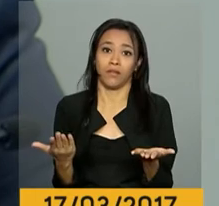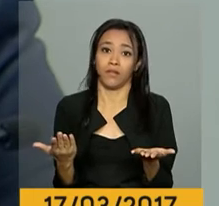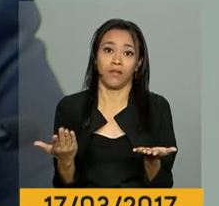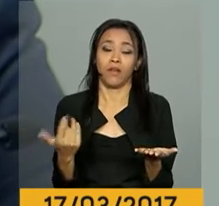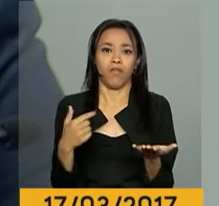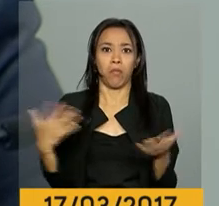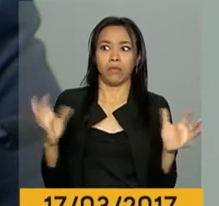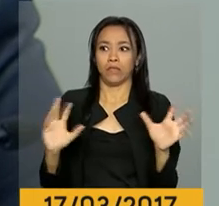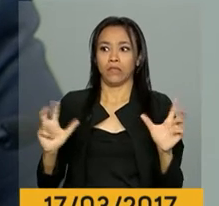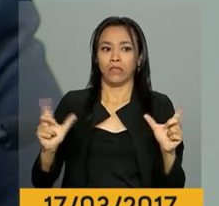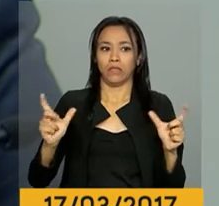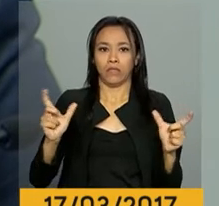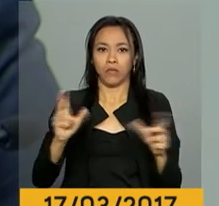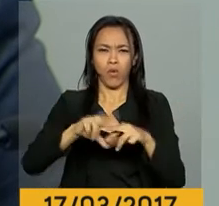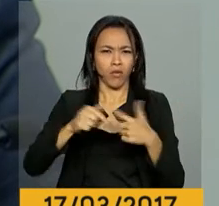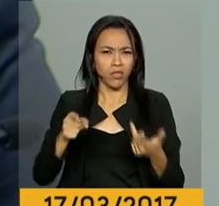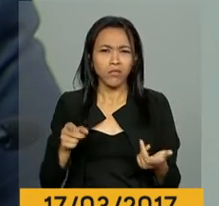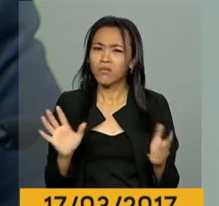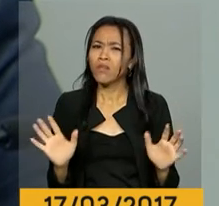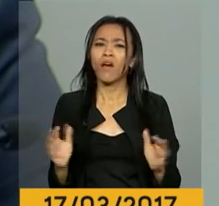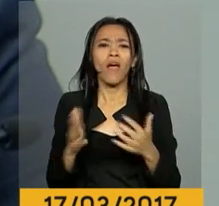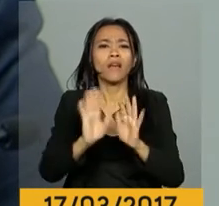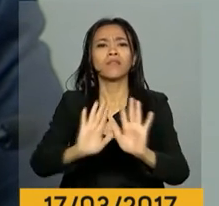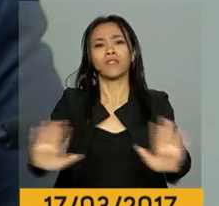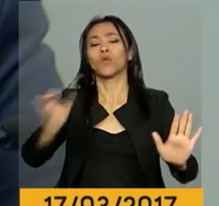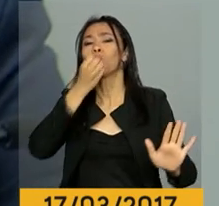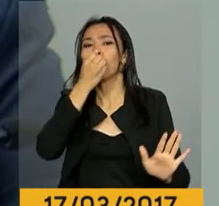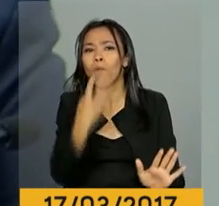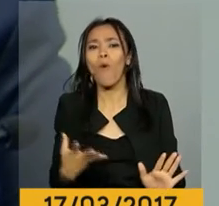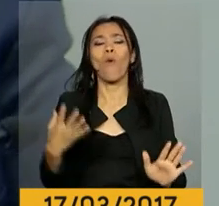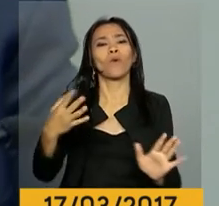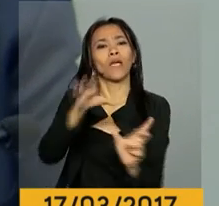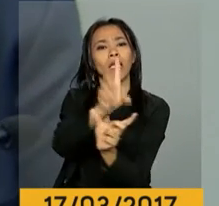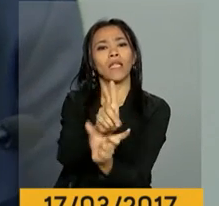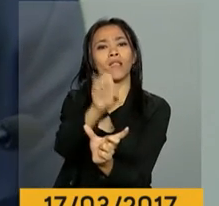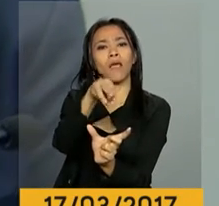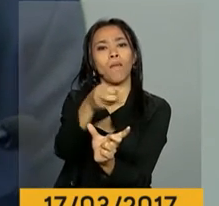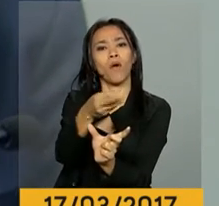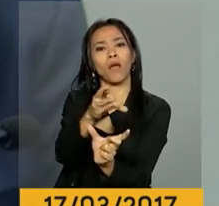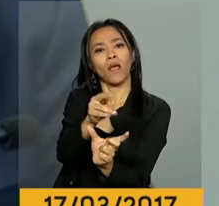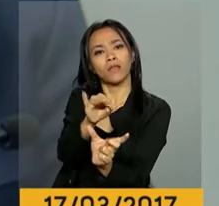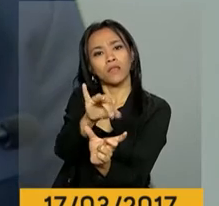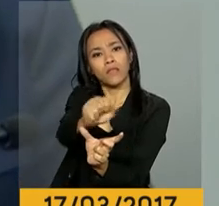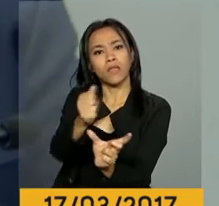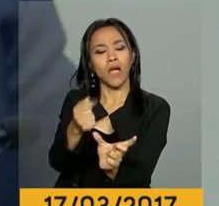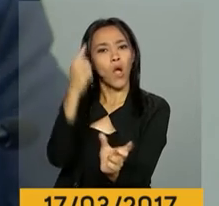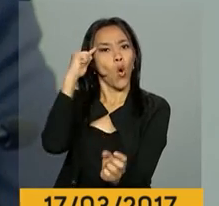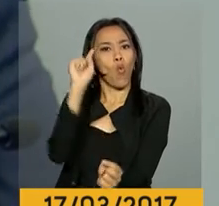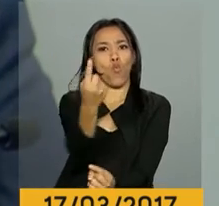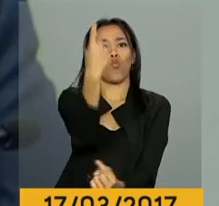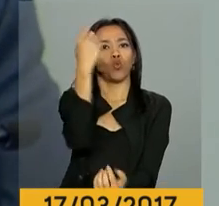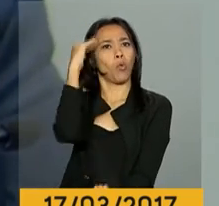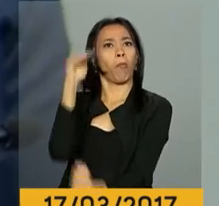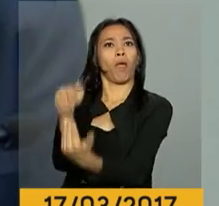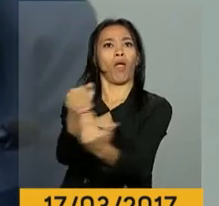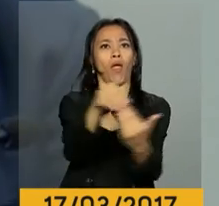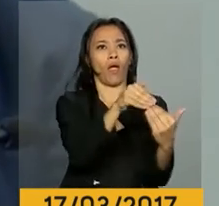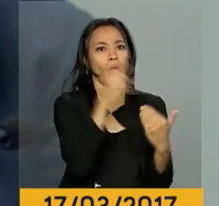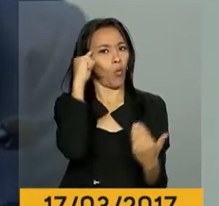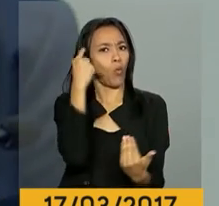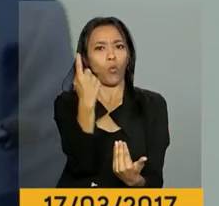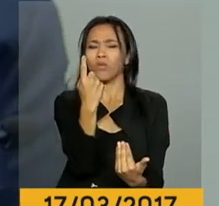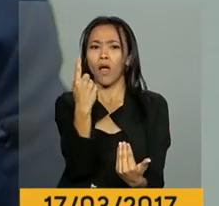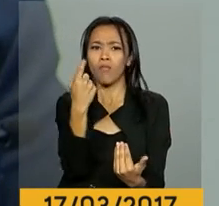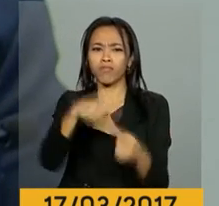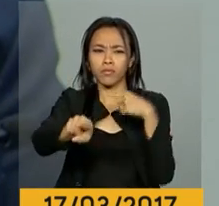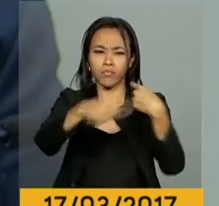abalar com isso, não. Aliás, o bom da democracia é que não há uma unidade de pensamento, há diversidade de pensamento,